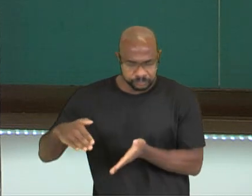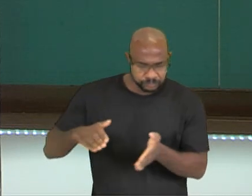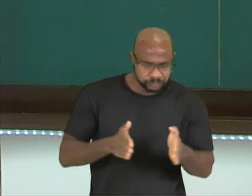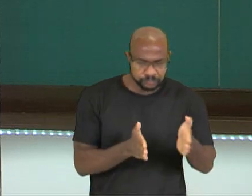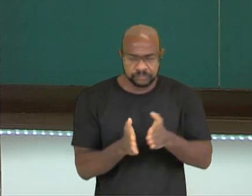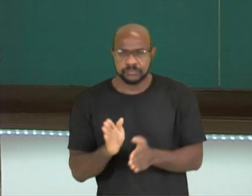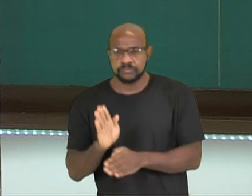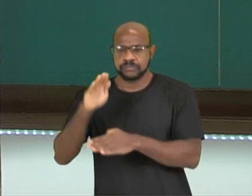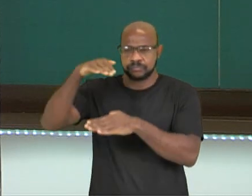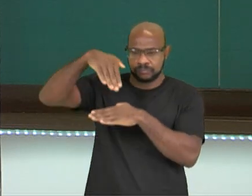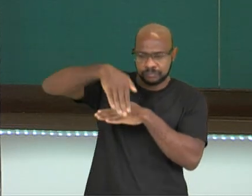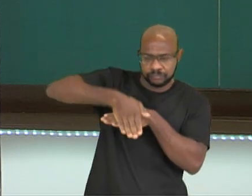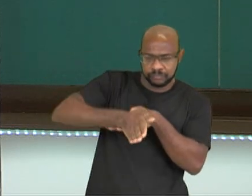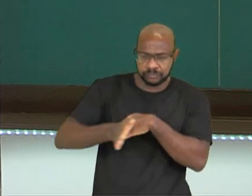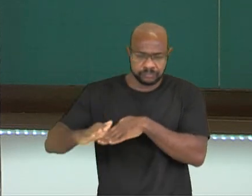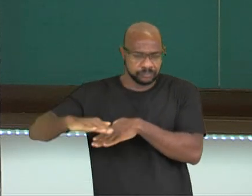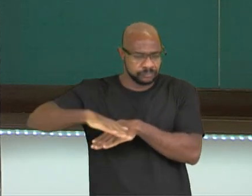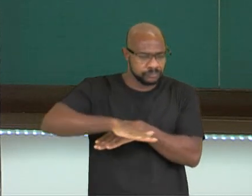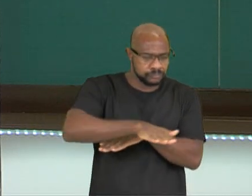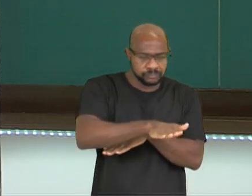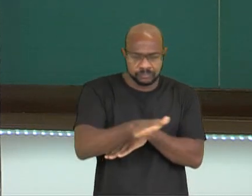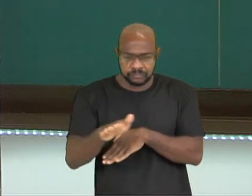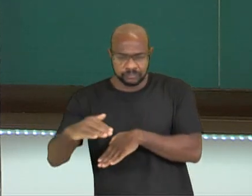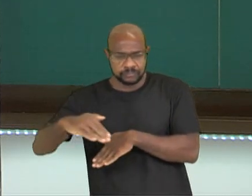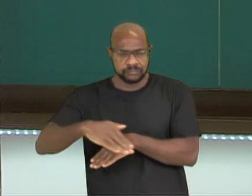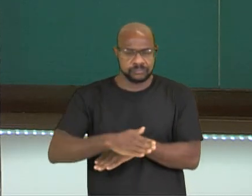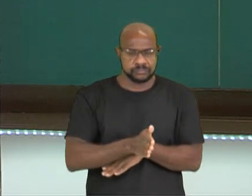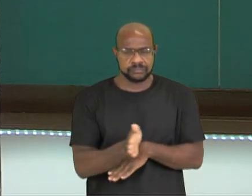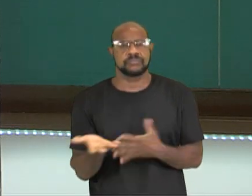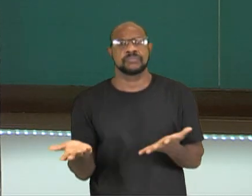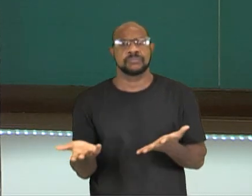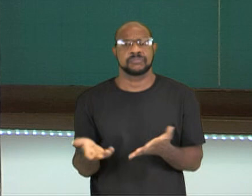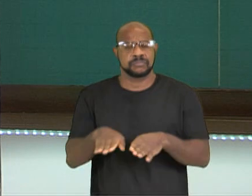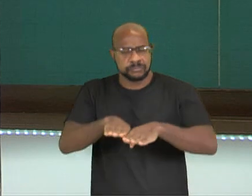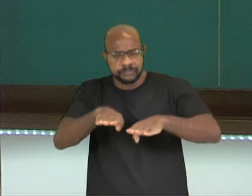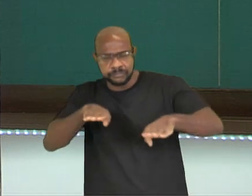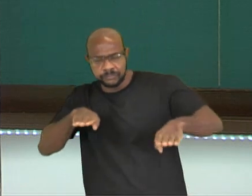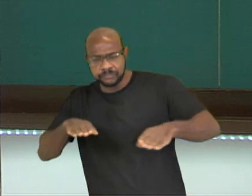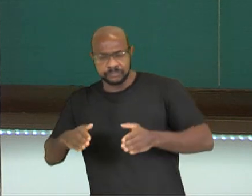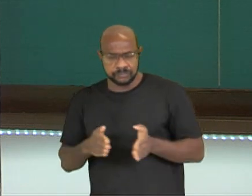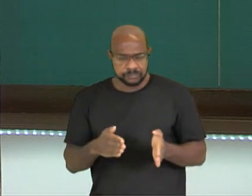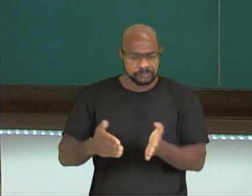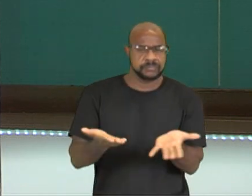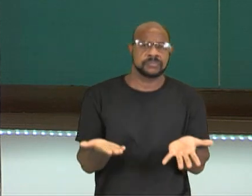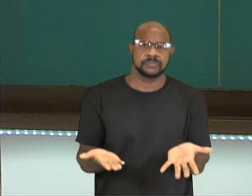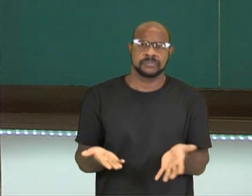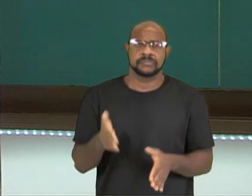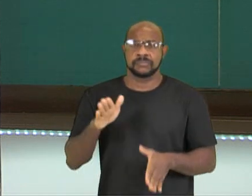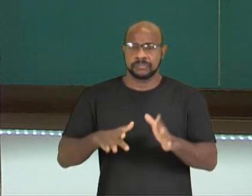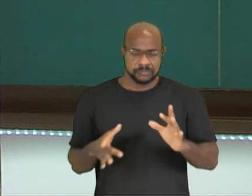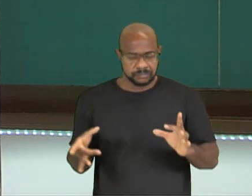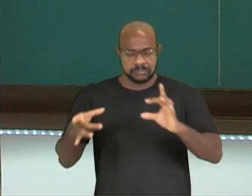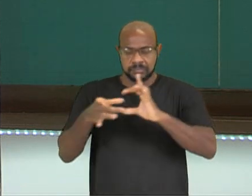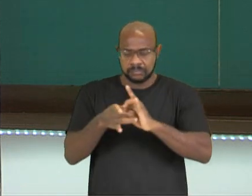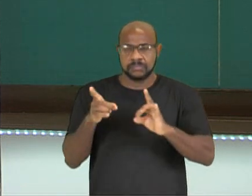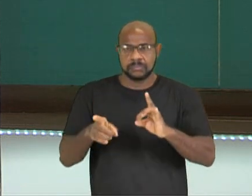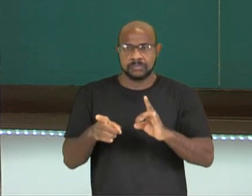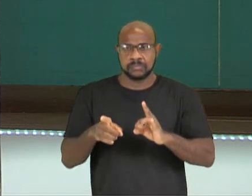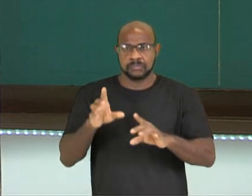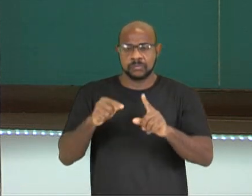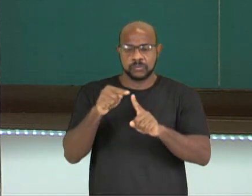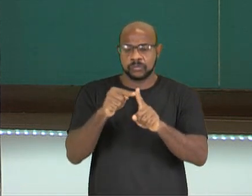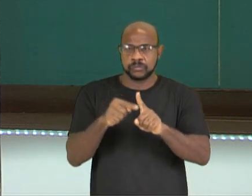vai subindo, descendo, áreas mais planas, tudo isso está ligado à forma da superfície